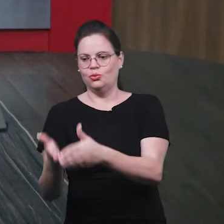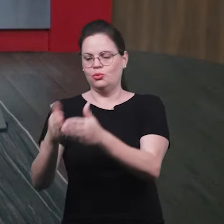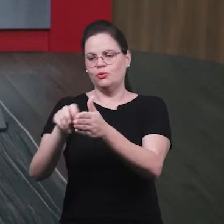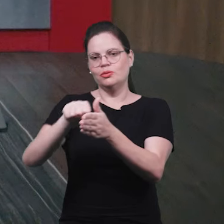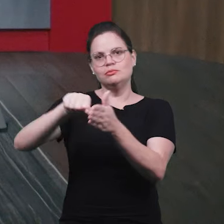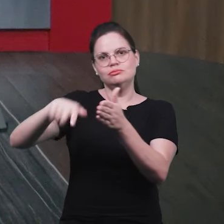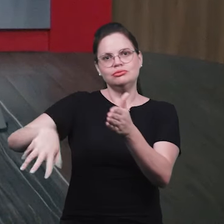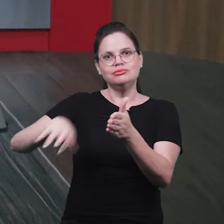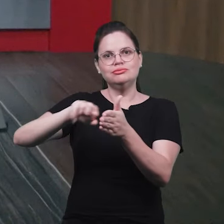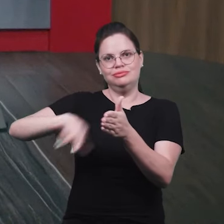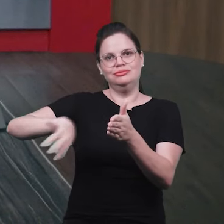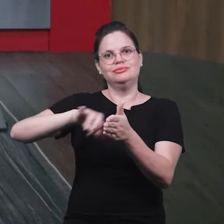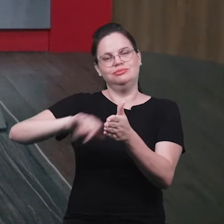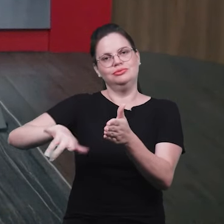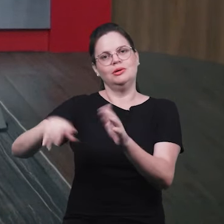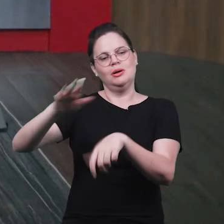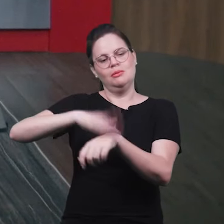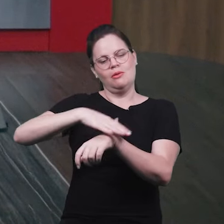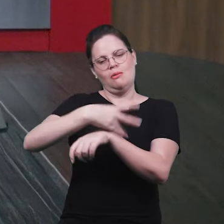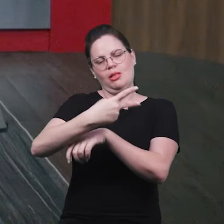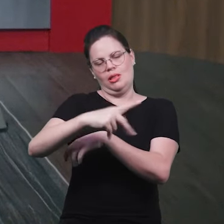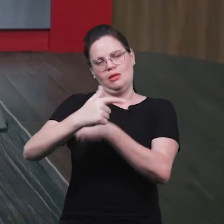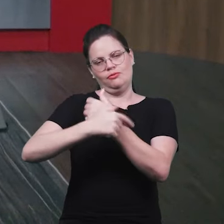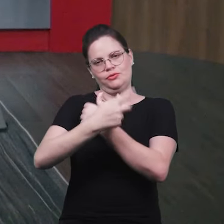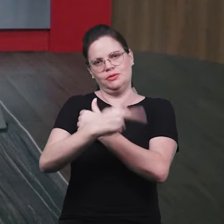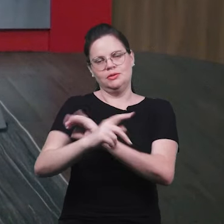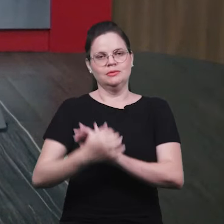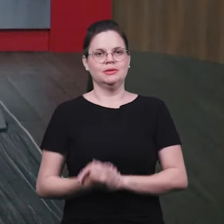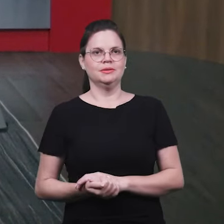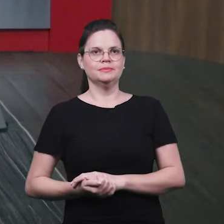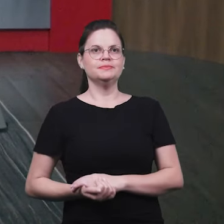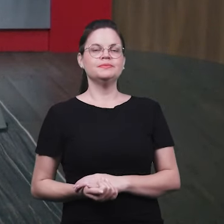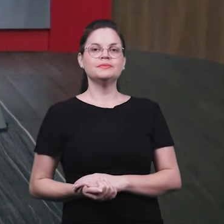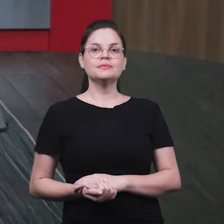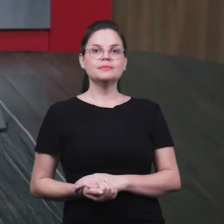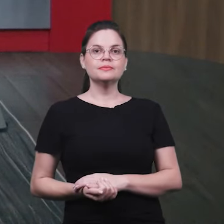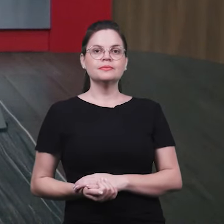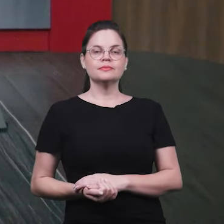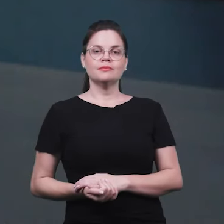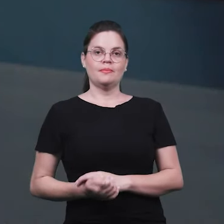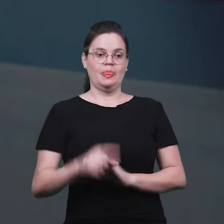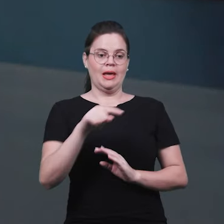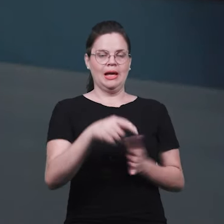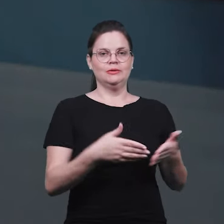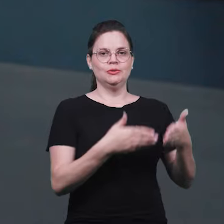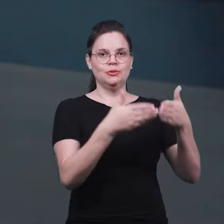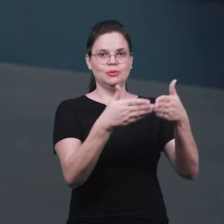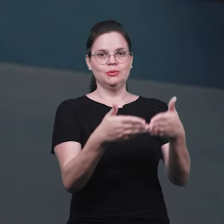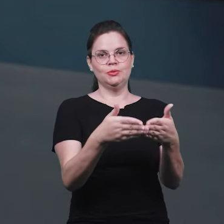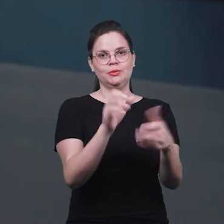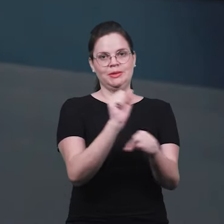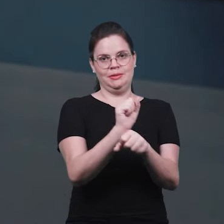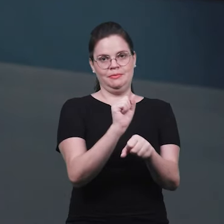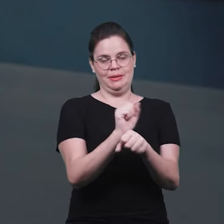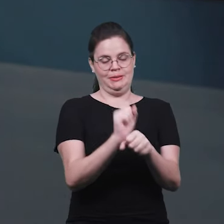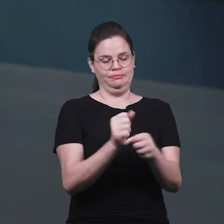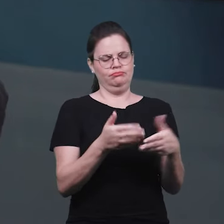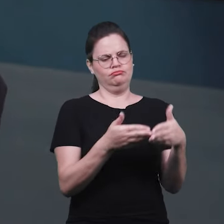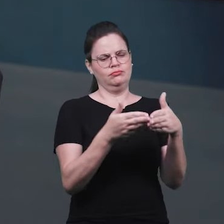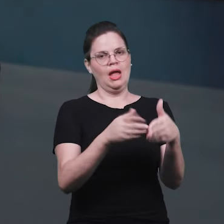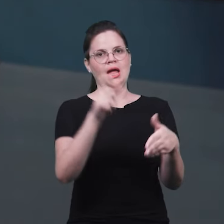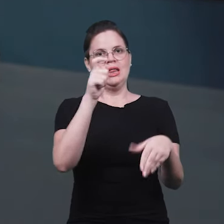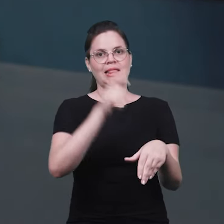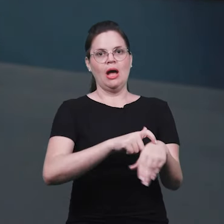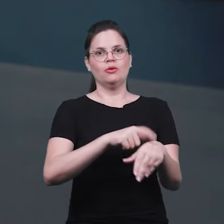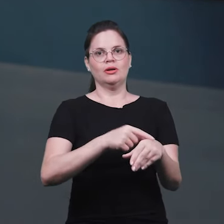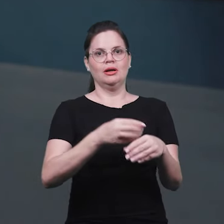dentro de um modal marítimo, né, do processo de exportação e de importação. O navio ele foi fundear, aguardar para a sua atracação. Quando ele largou a âncora,